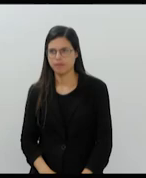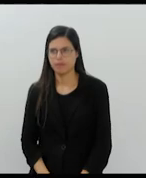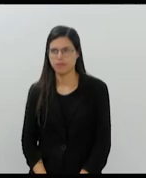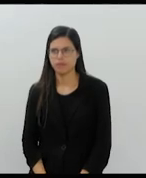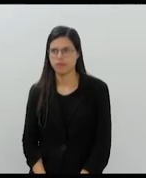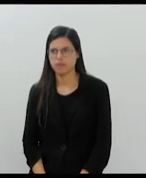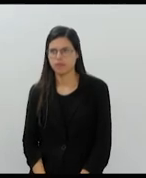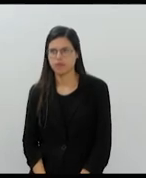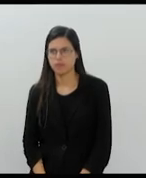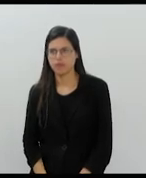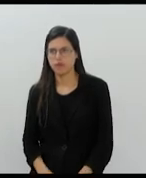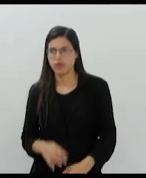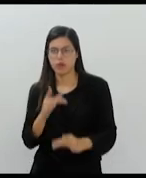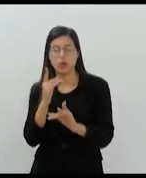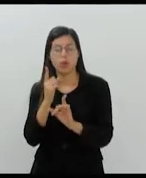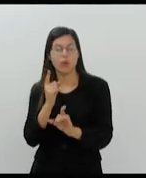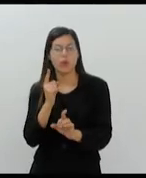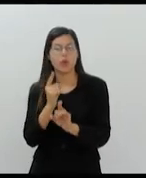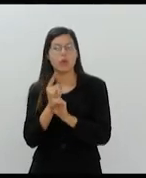que achei